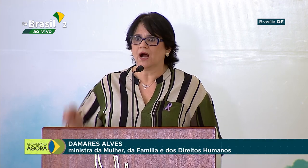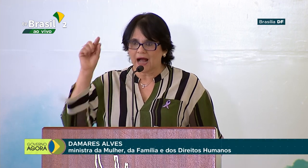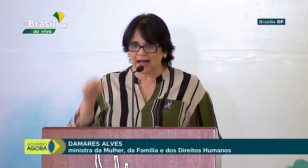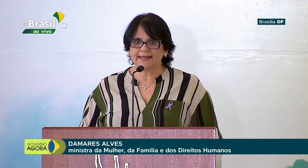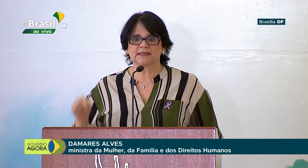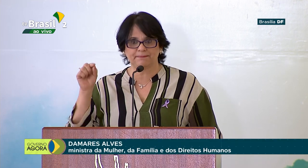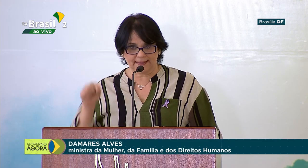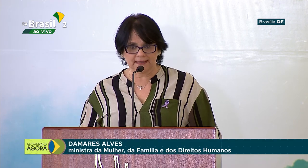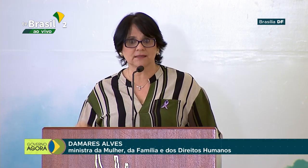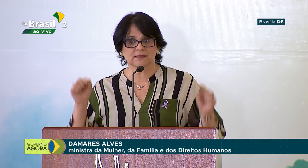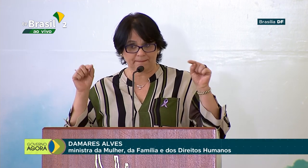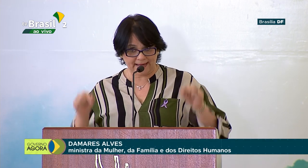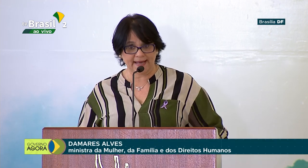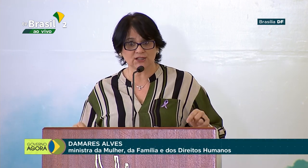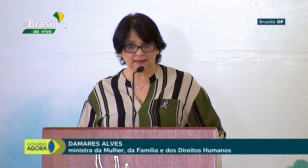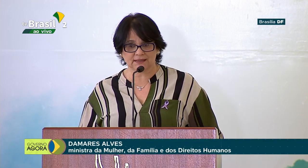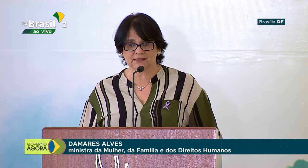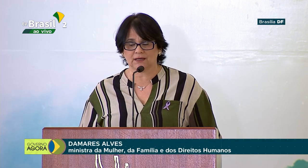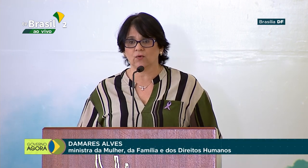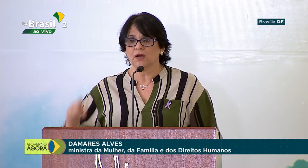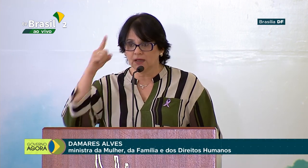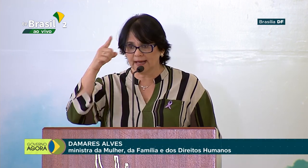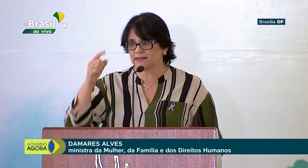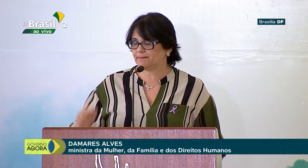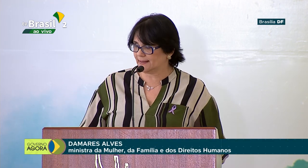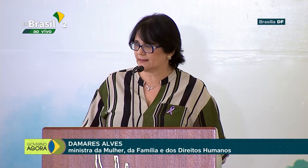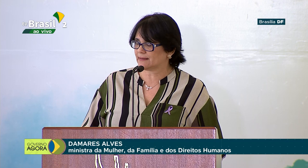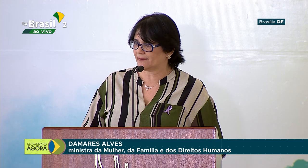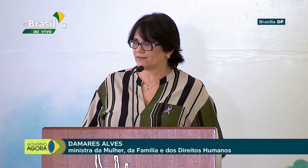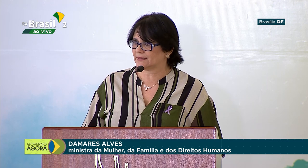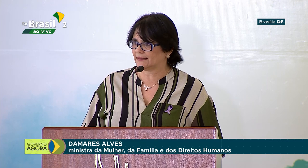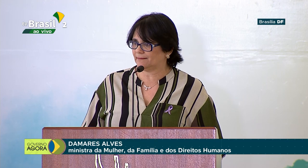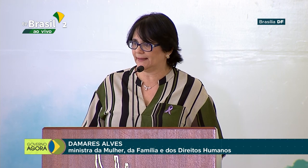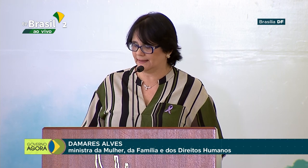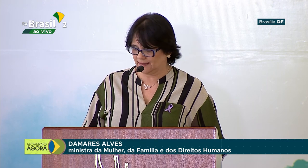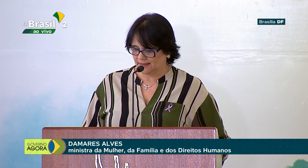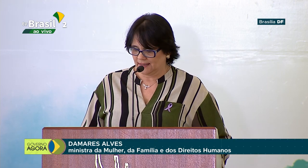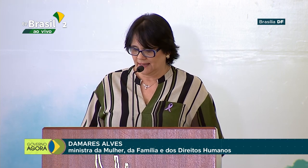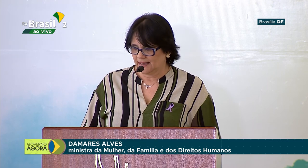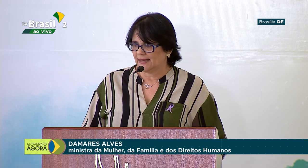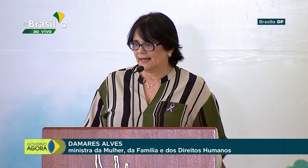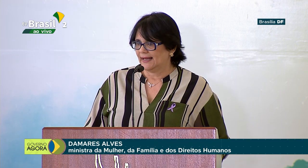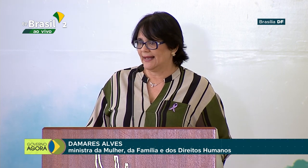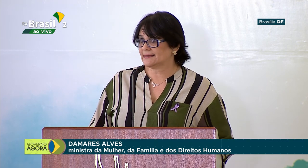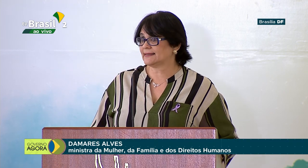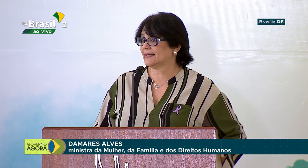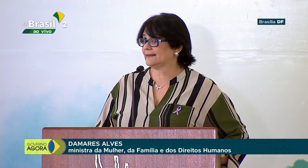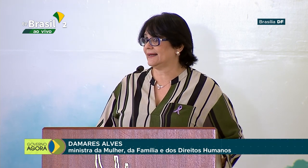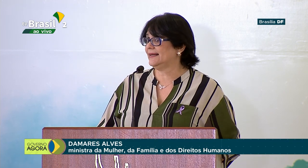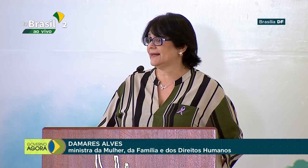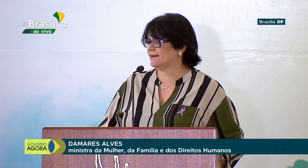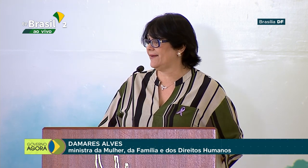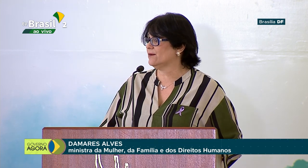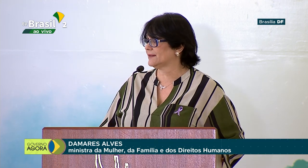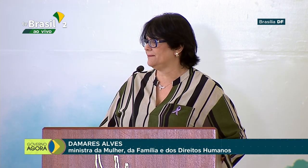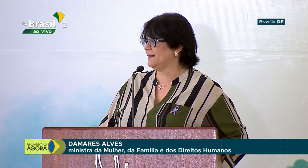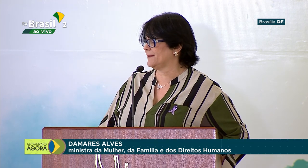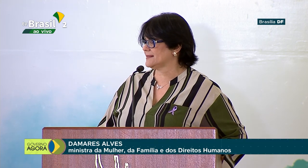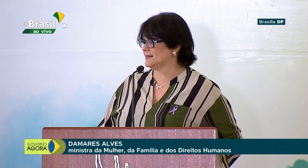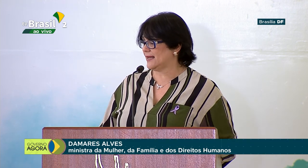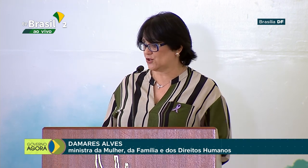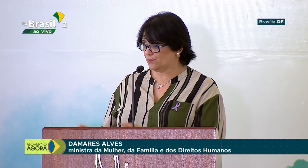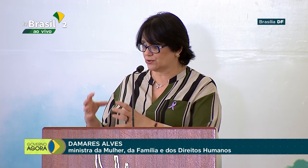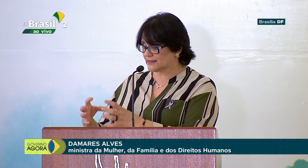Brasil. Há esperança para esta nação e há esperança para você também. Essa secretaria que veio